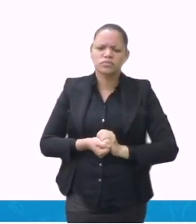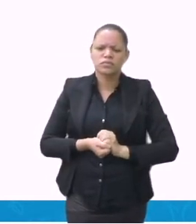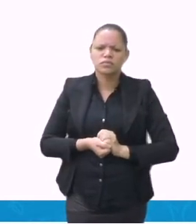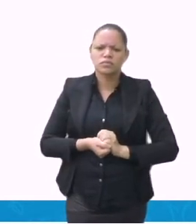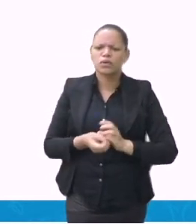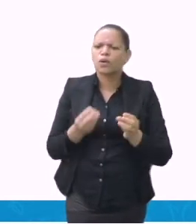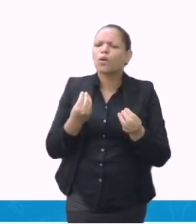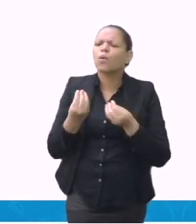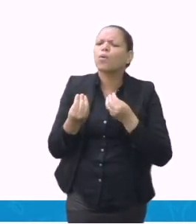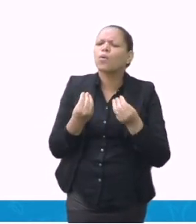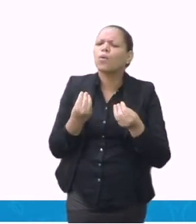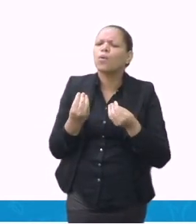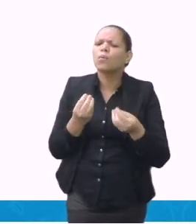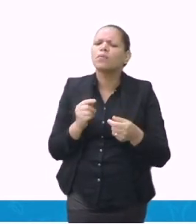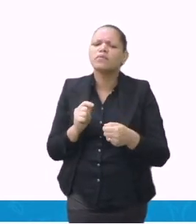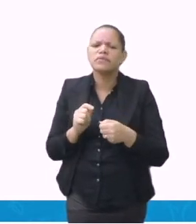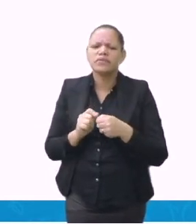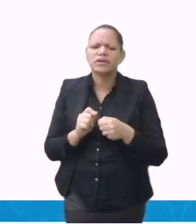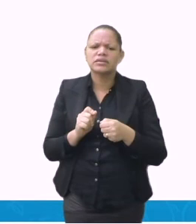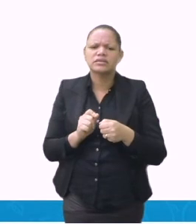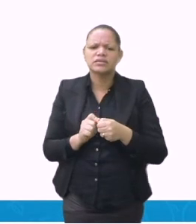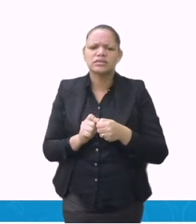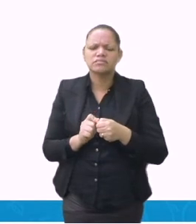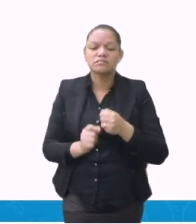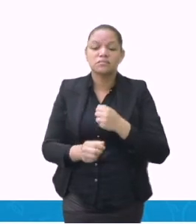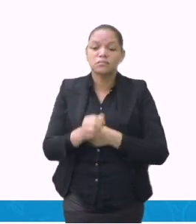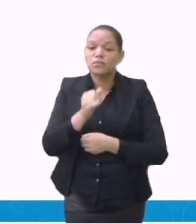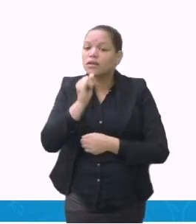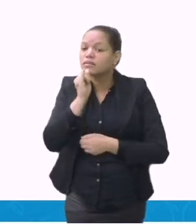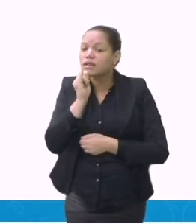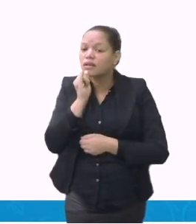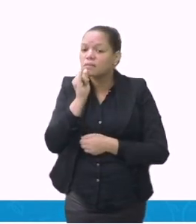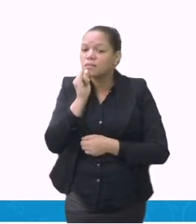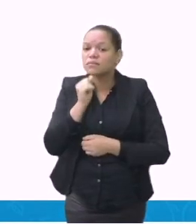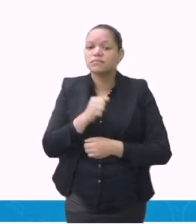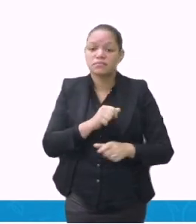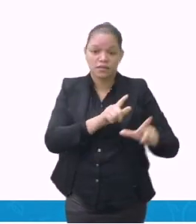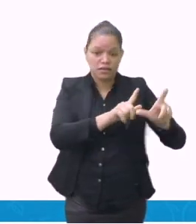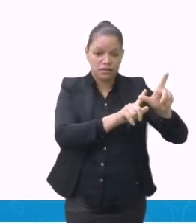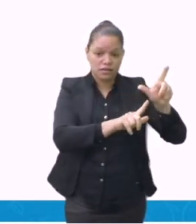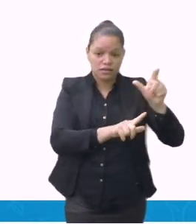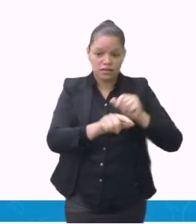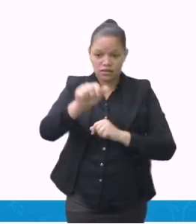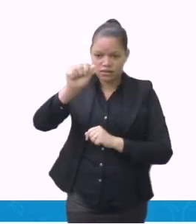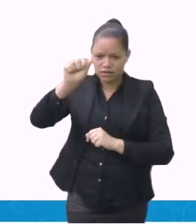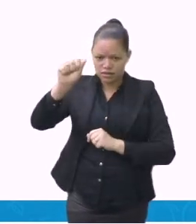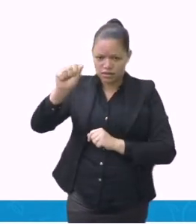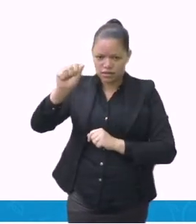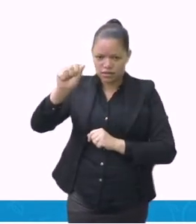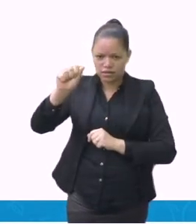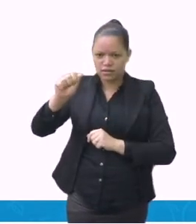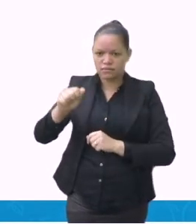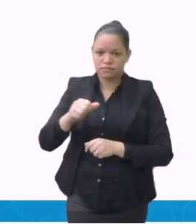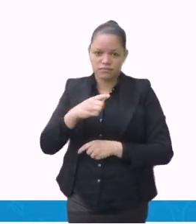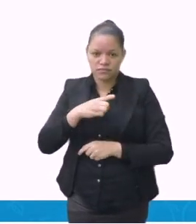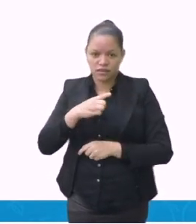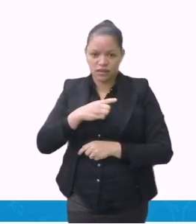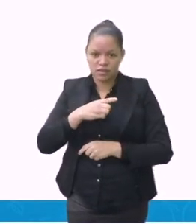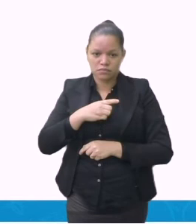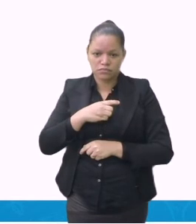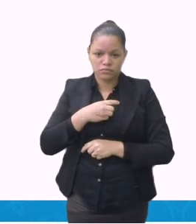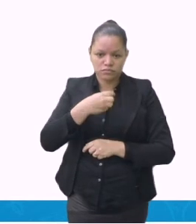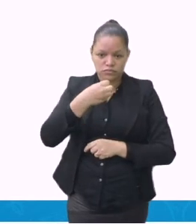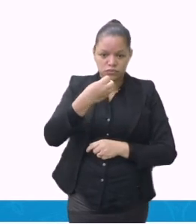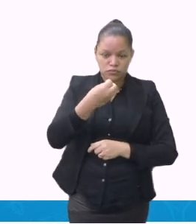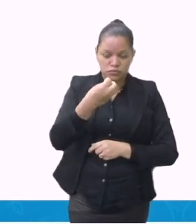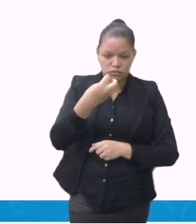e colocou qual é a coordenada dele. A coordenada dele pela coluna é o 3, aqui ó, 3,